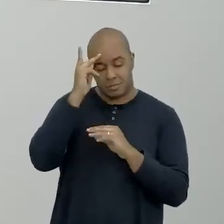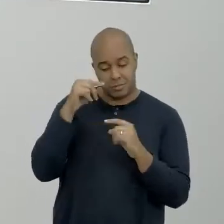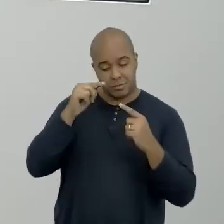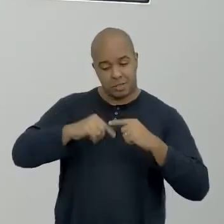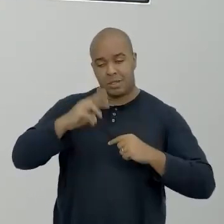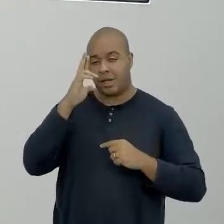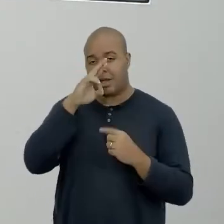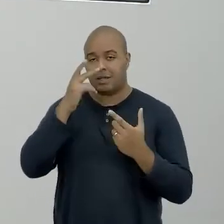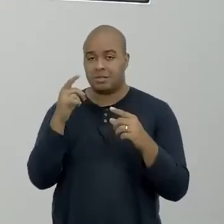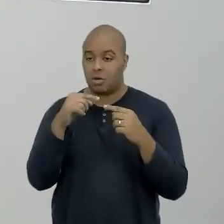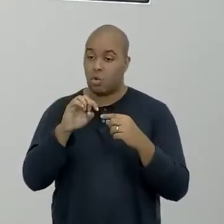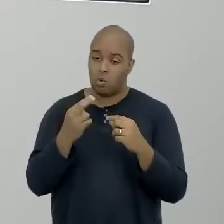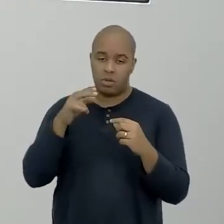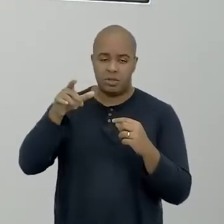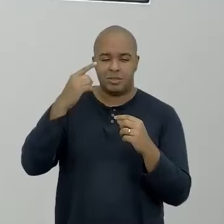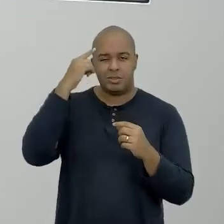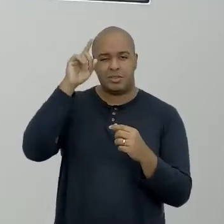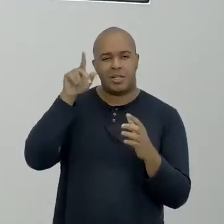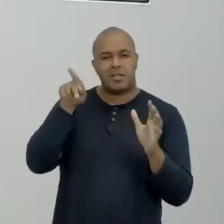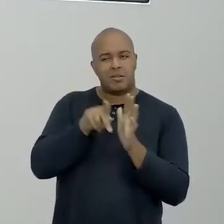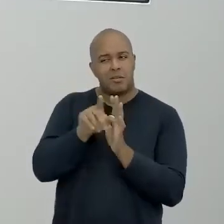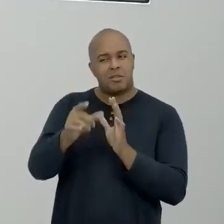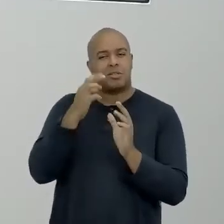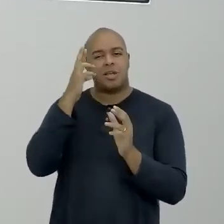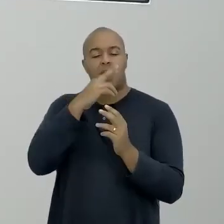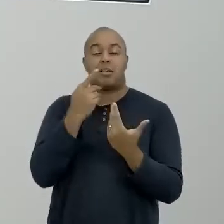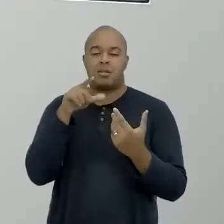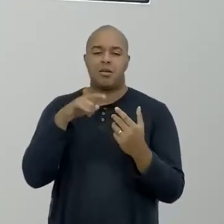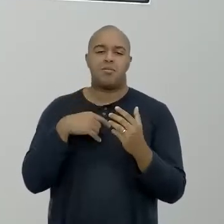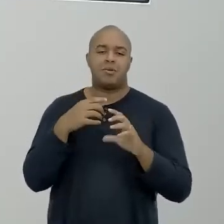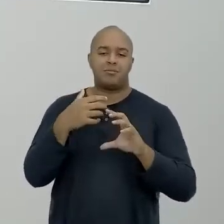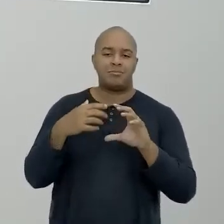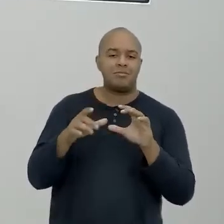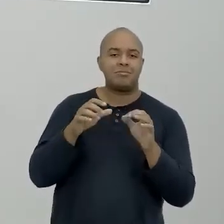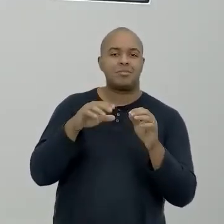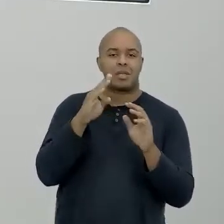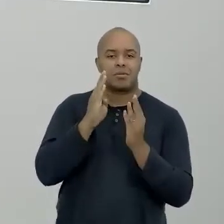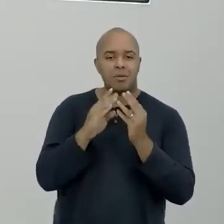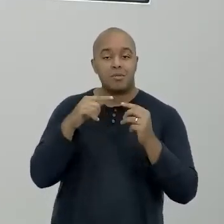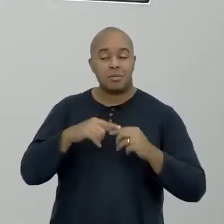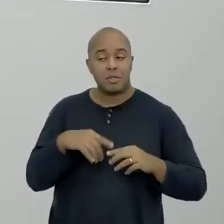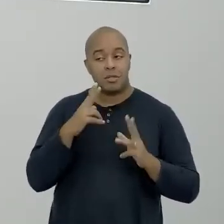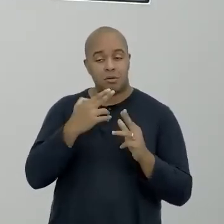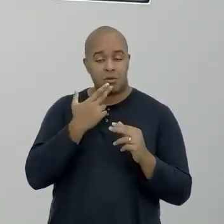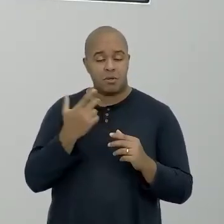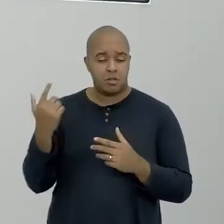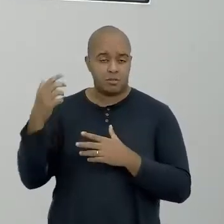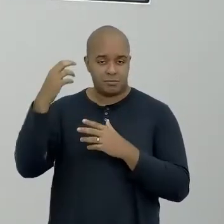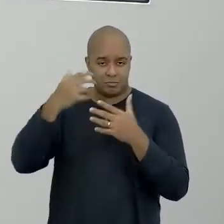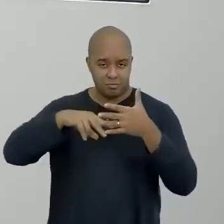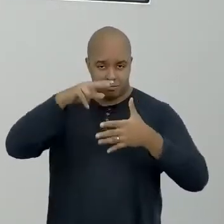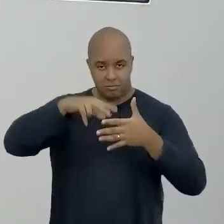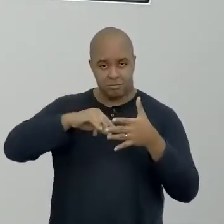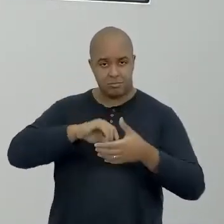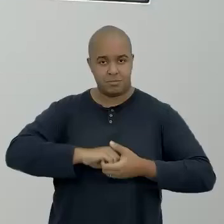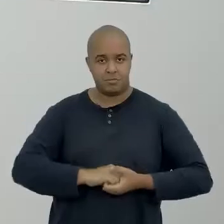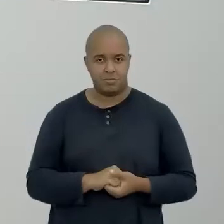nessas categorias ou nessas ideias de raça, que é uma categoria biológica, como eu acabei de ler para vocês,